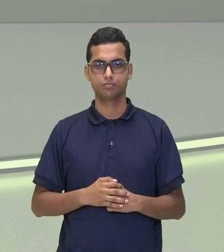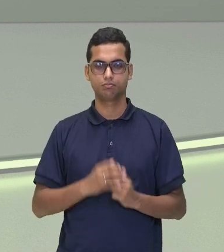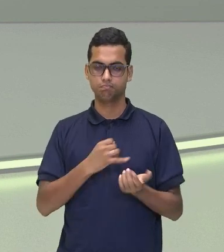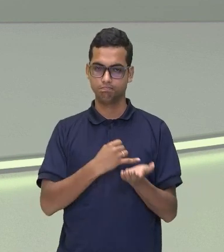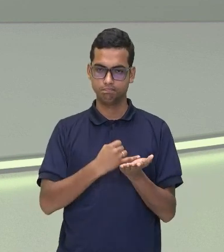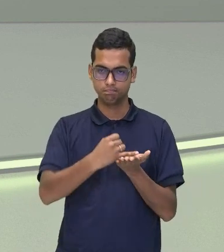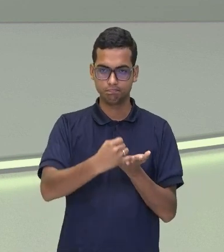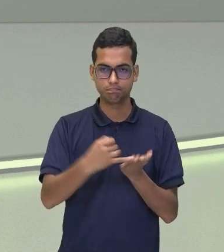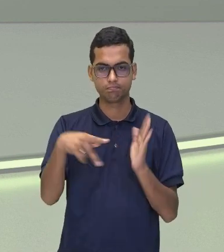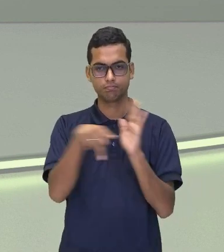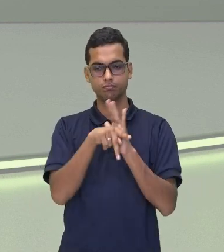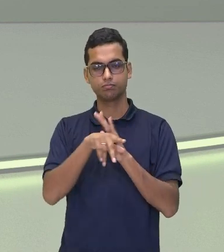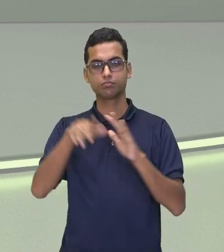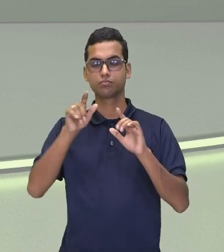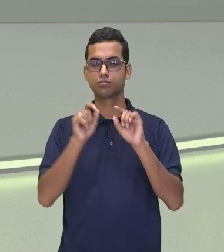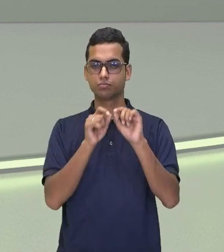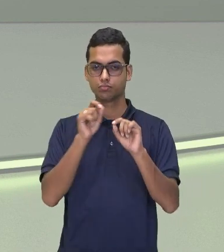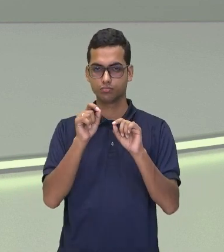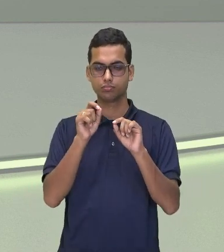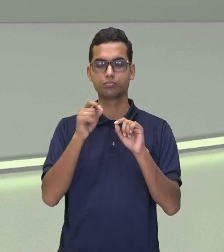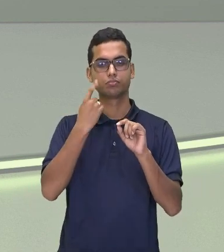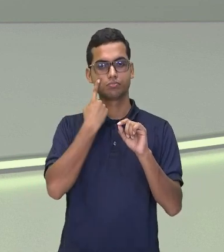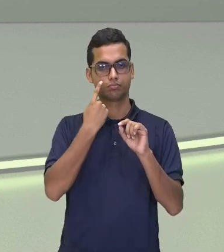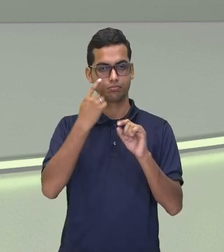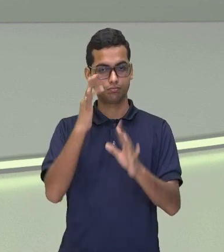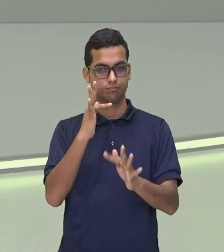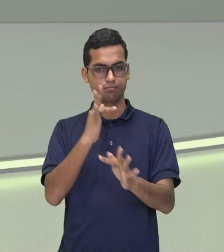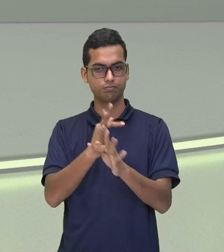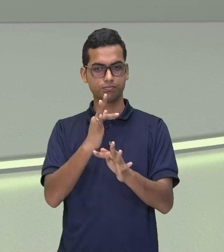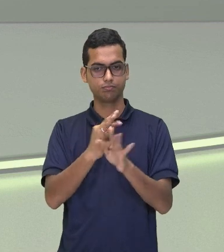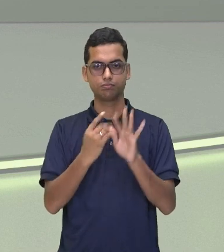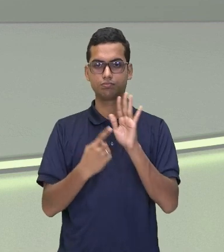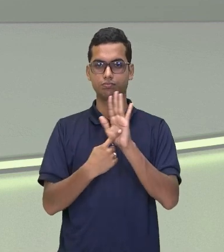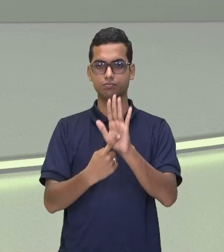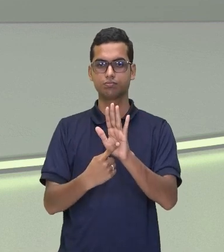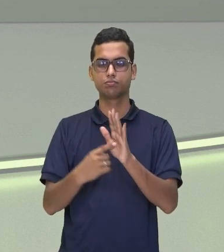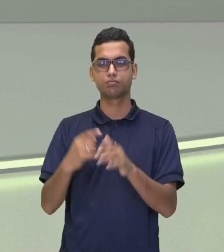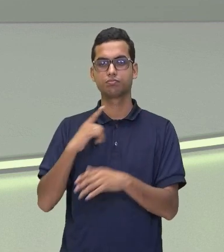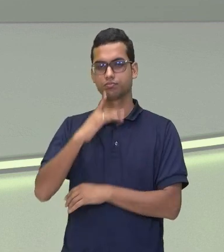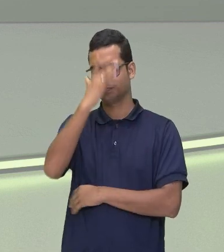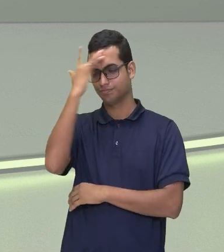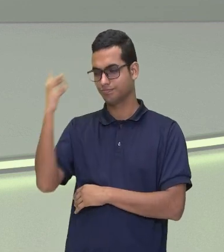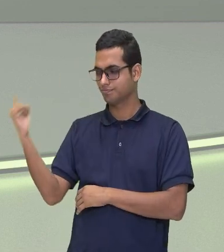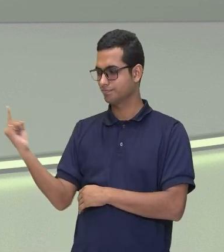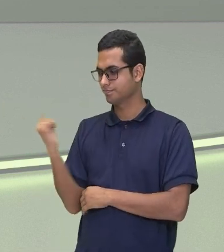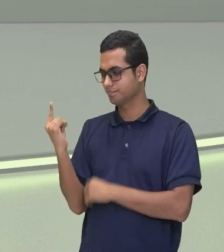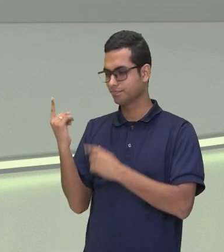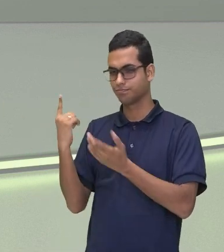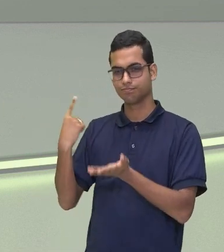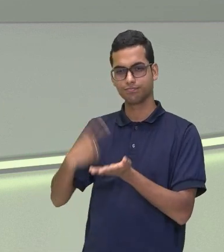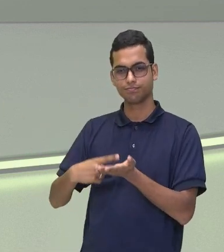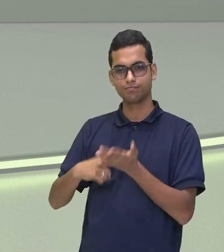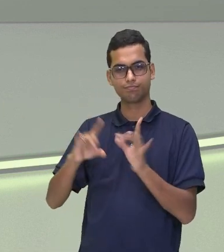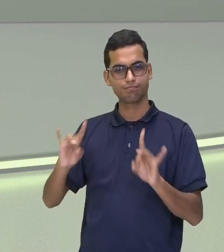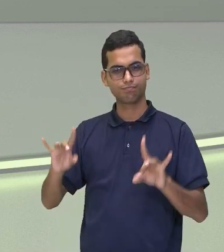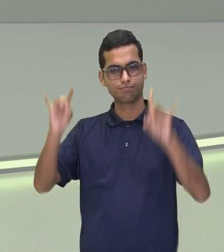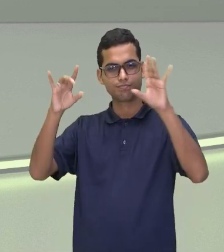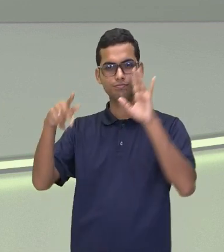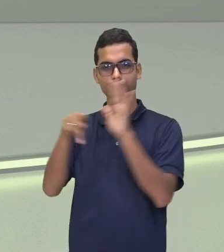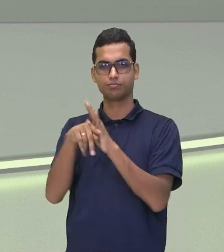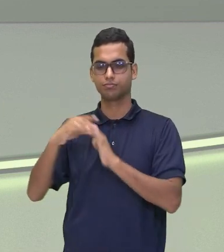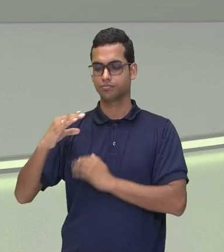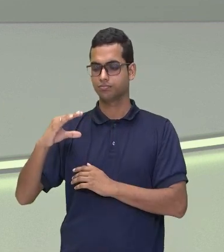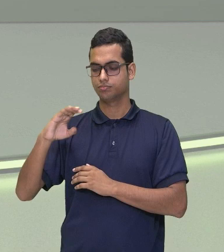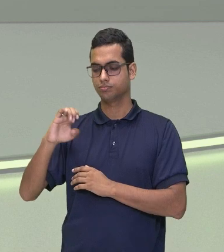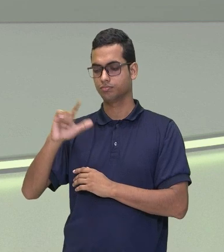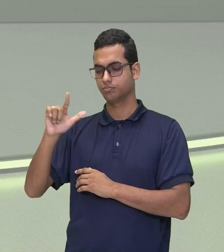física, trouxe para vocês uma convidada muito especial, é a Cecília. E ela